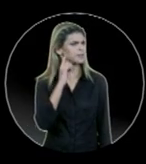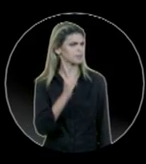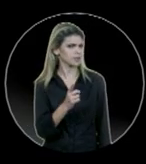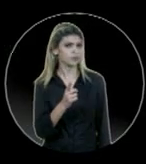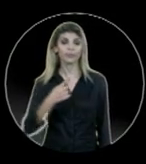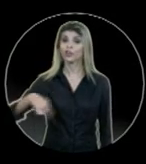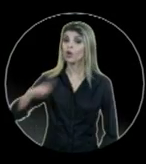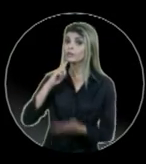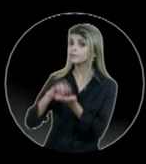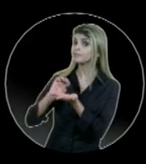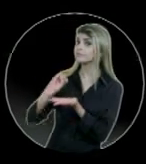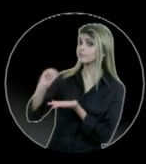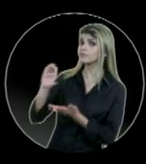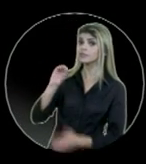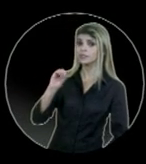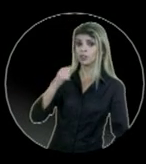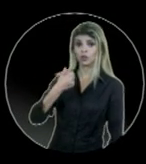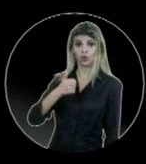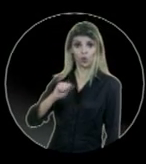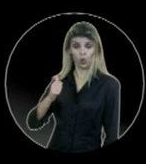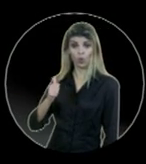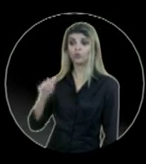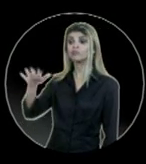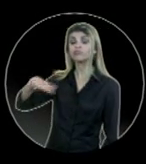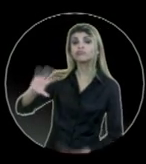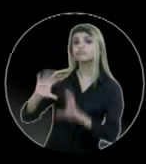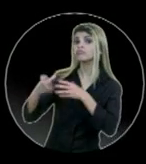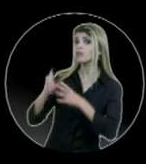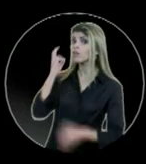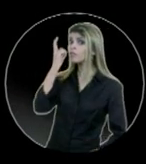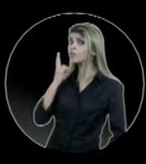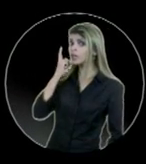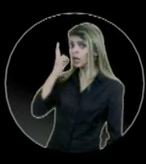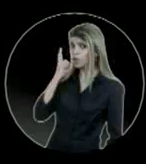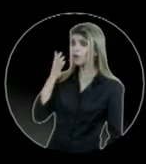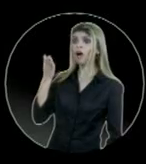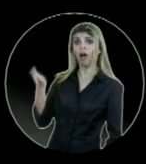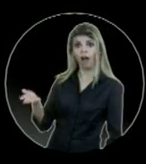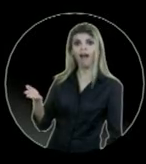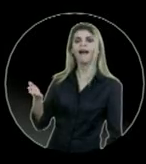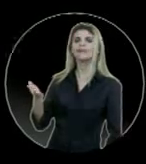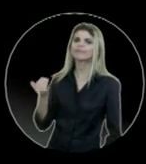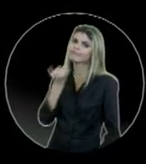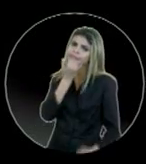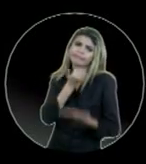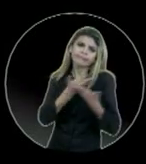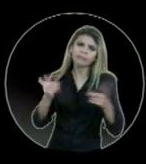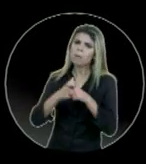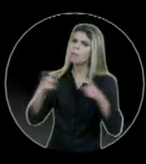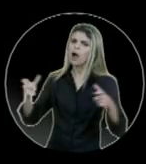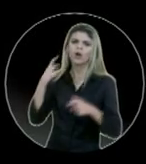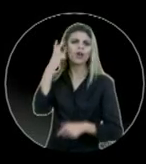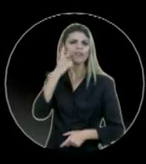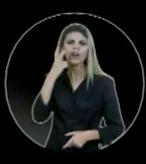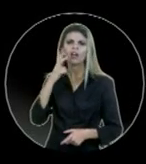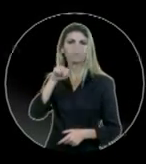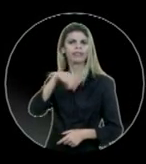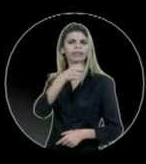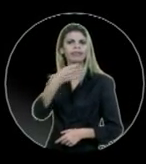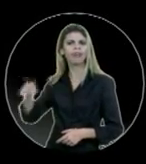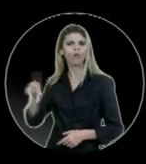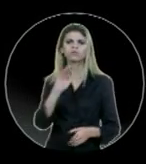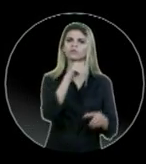Você sabia? Então nós enviamos uma mensagem, mensagem 011, à Câmara de Vereadores, e lamentavelmente a maioria dos